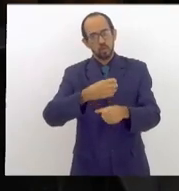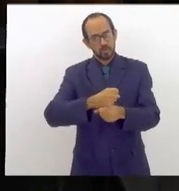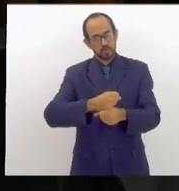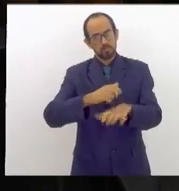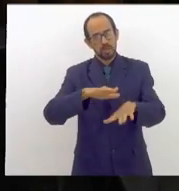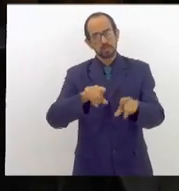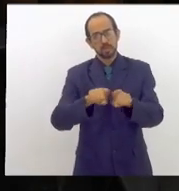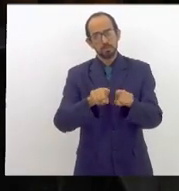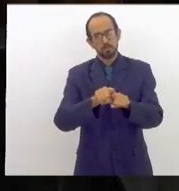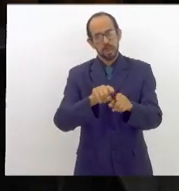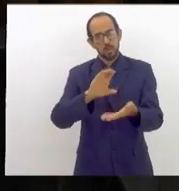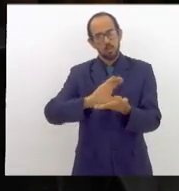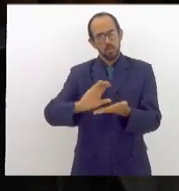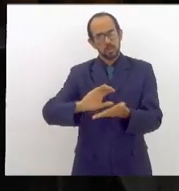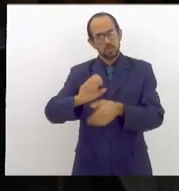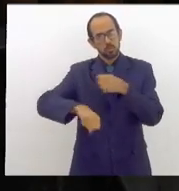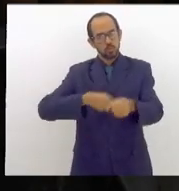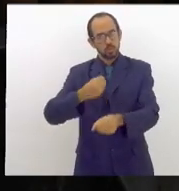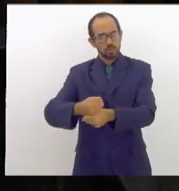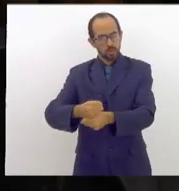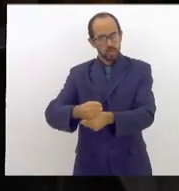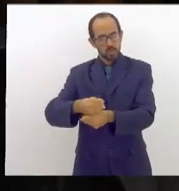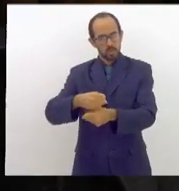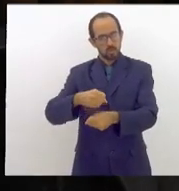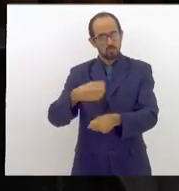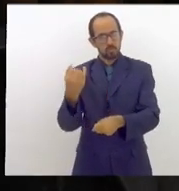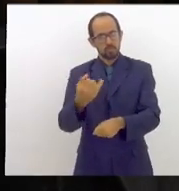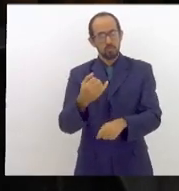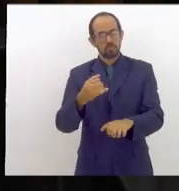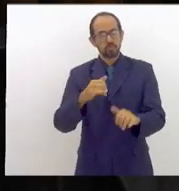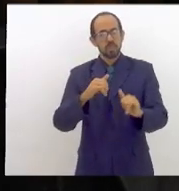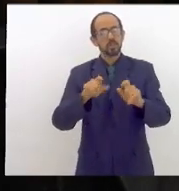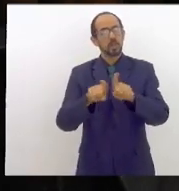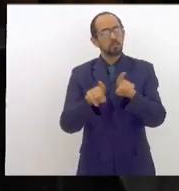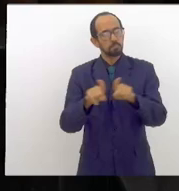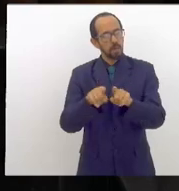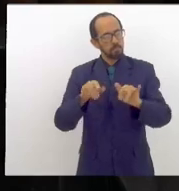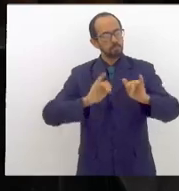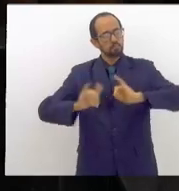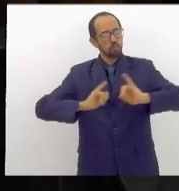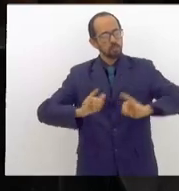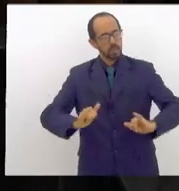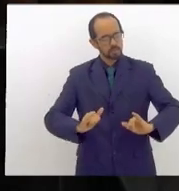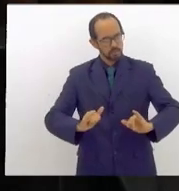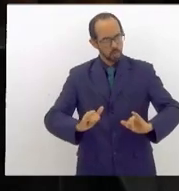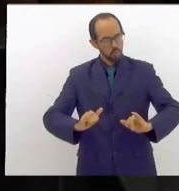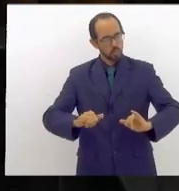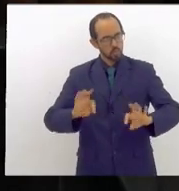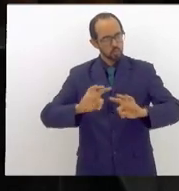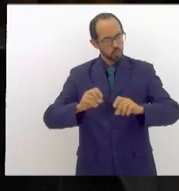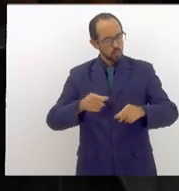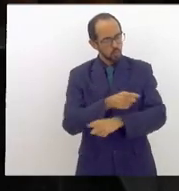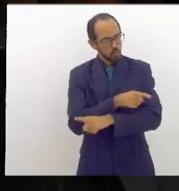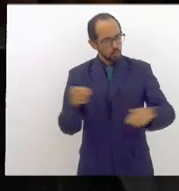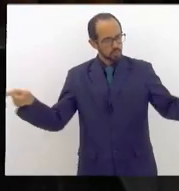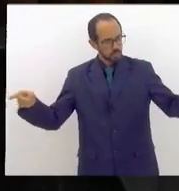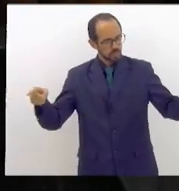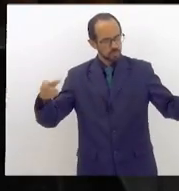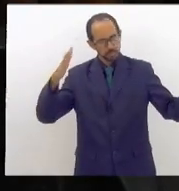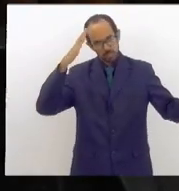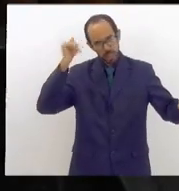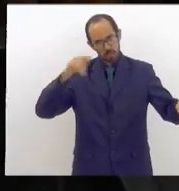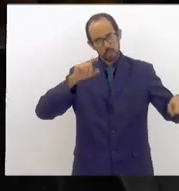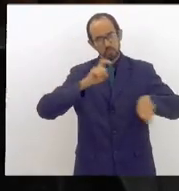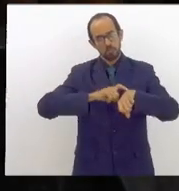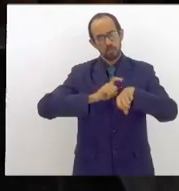orçamento e aí outro dado histórico que vossa excelências constataram ao longo das